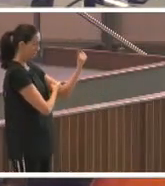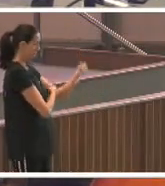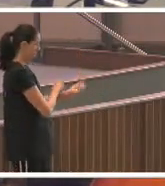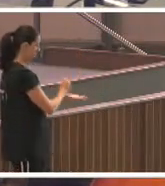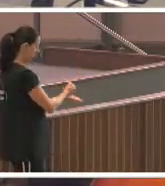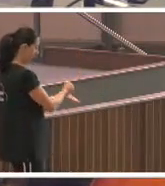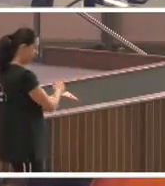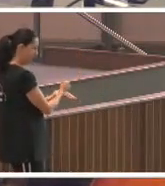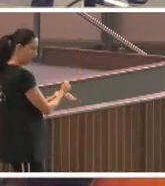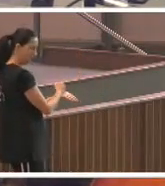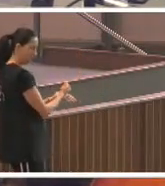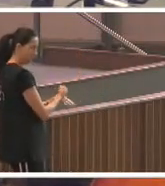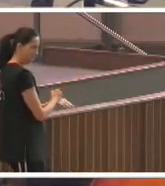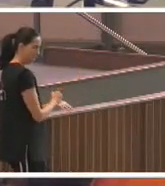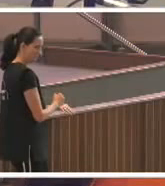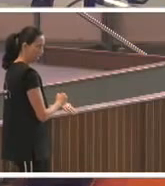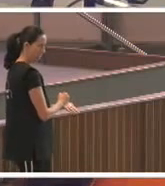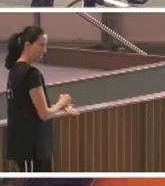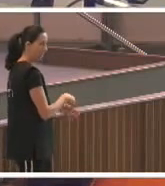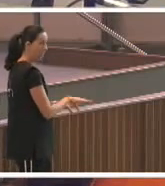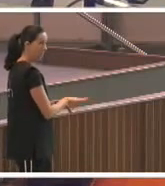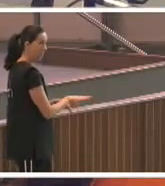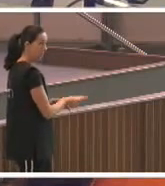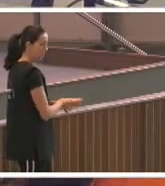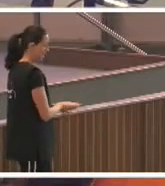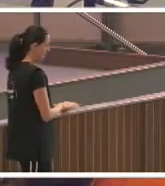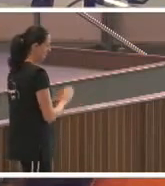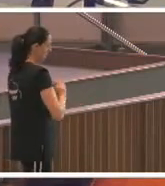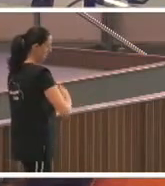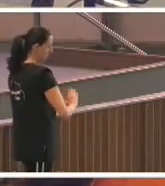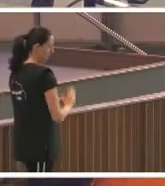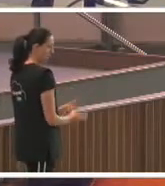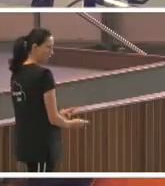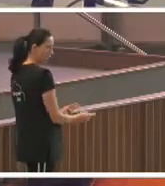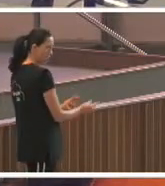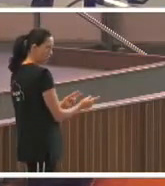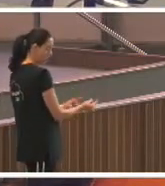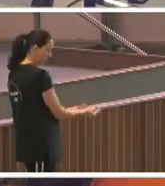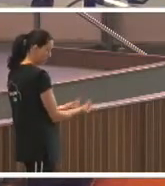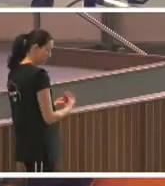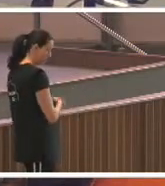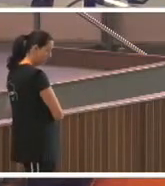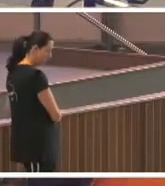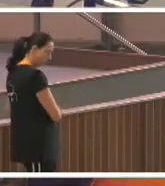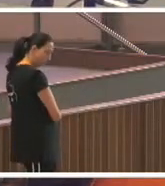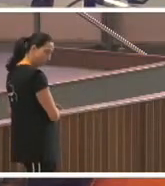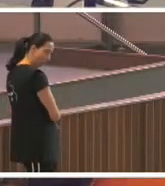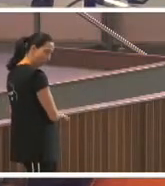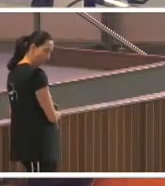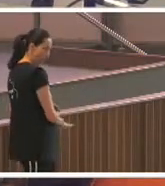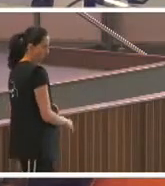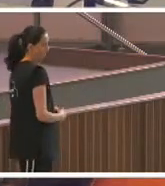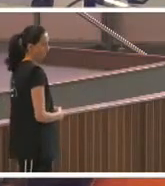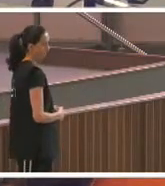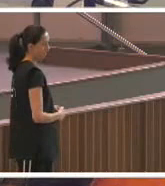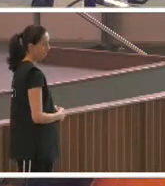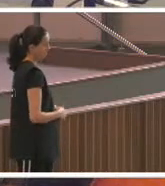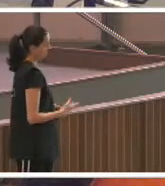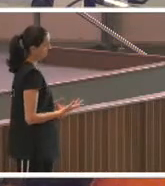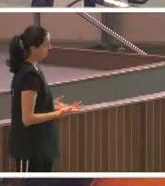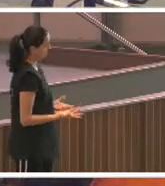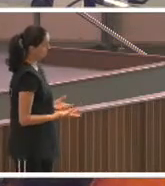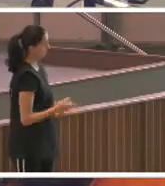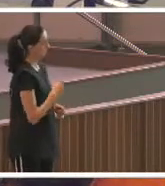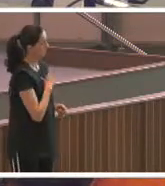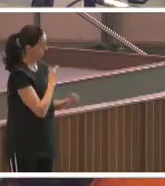se autoafirmarem através delas. A autoridade de um homem de Deus pode ser vista